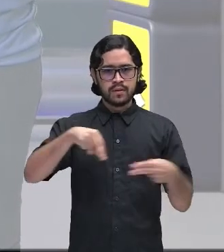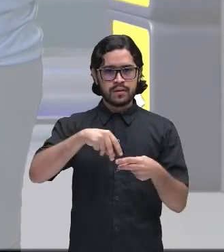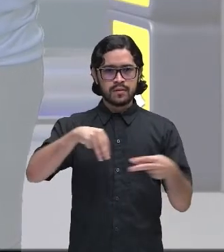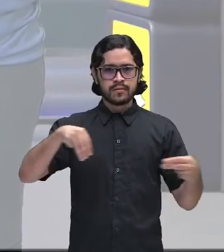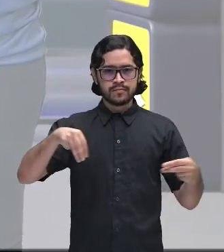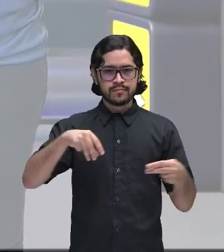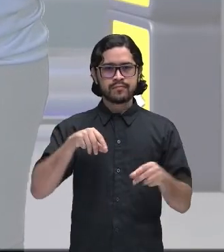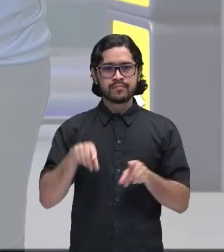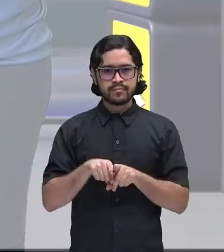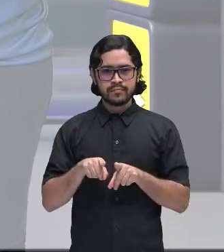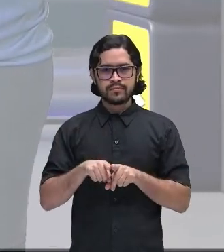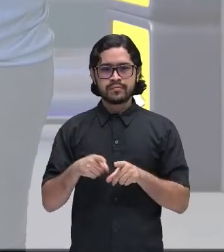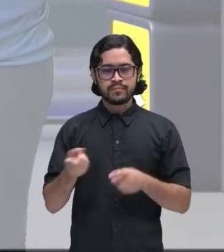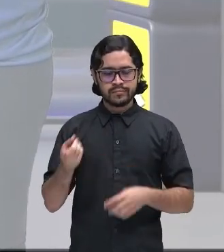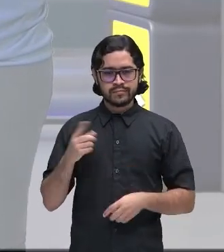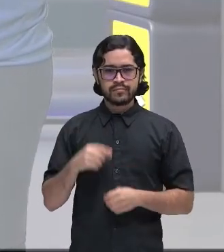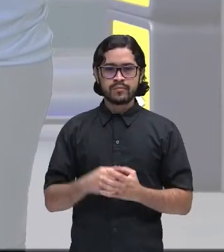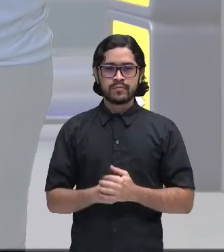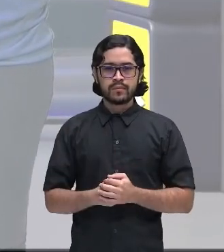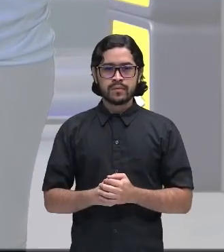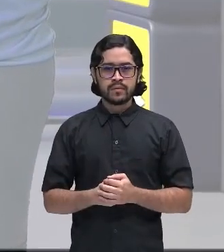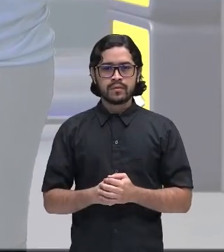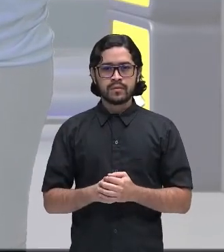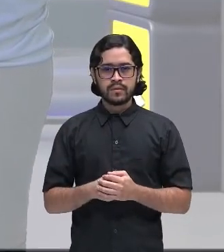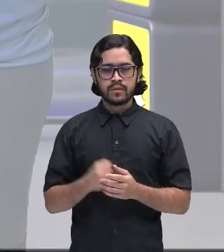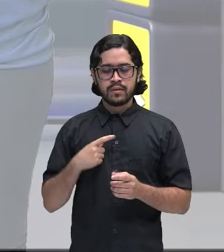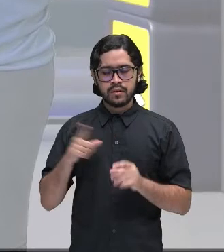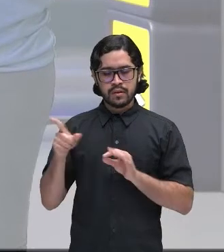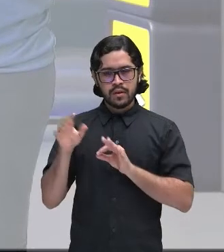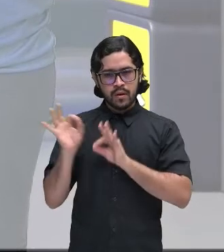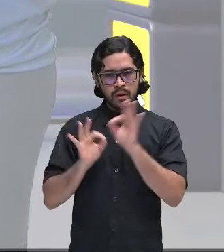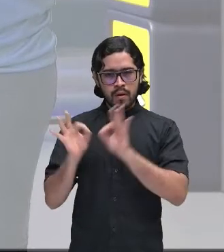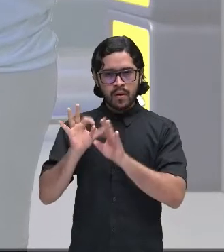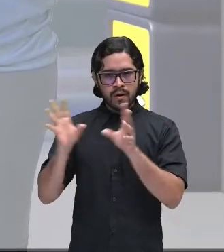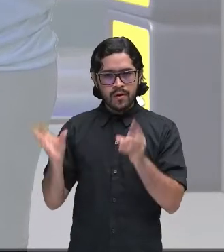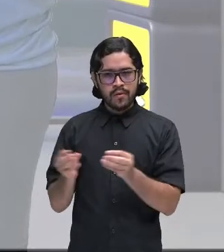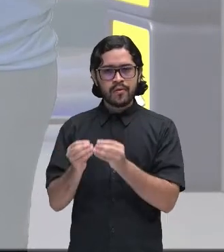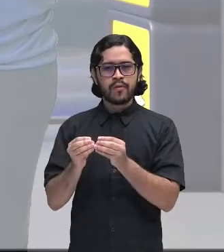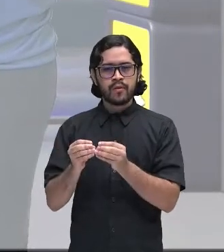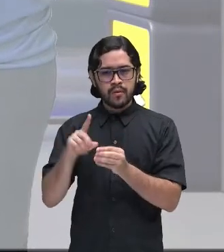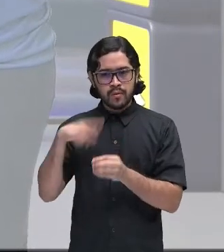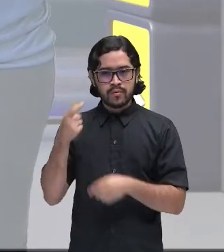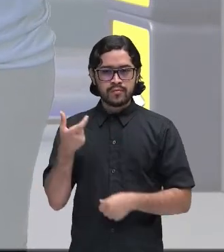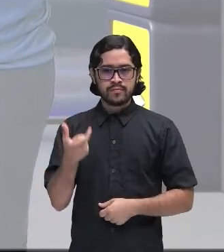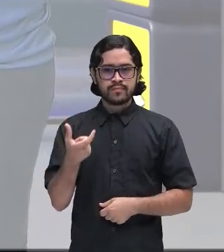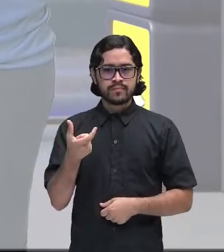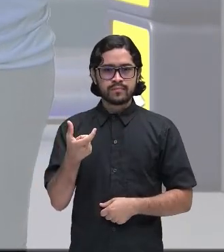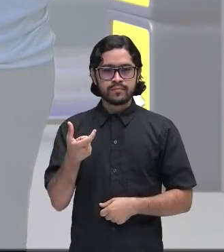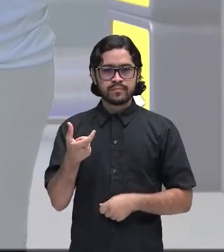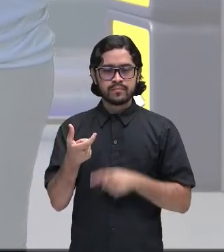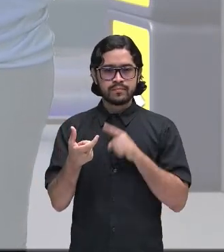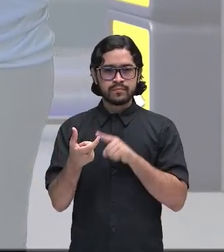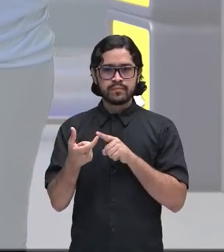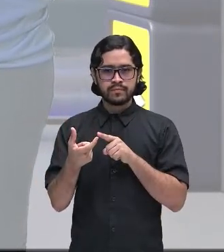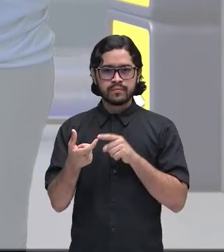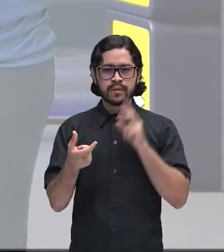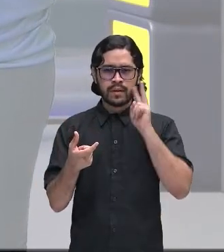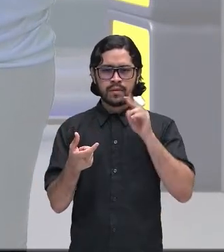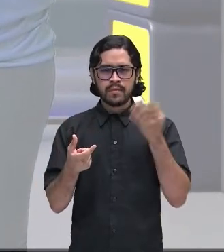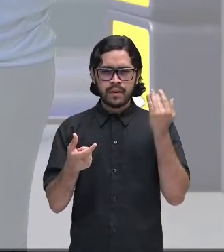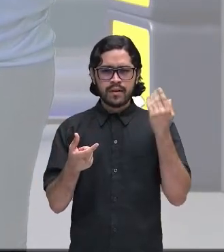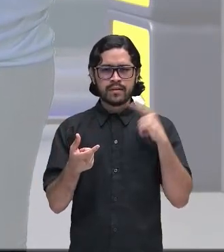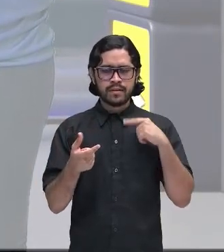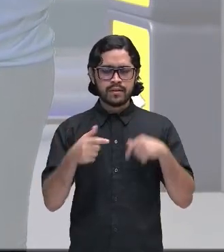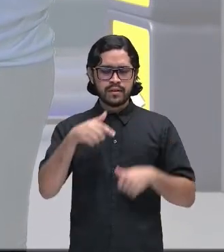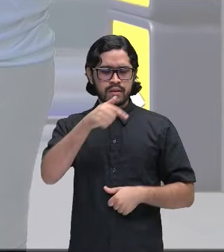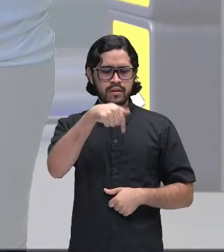nesse sumo, junto com a degradação que aconteceu, que aí vai formar uma outra palavrinha. O quimo saiu lá do estômago,